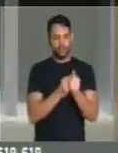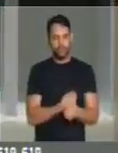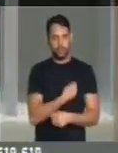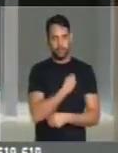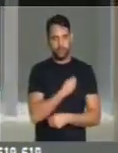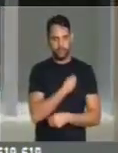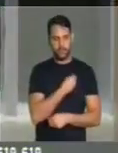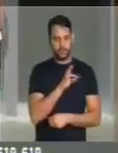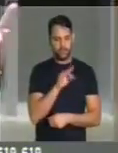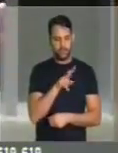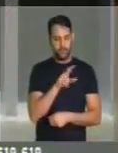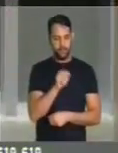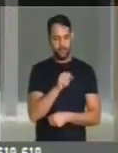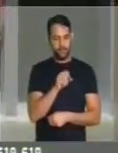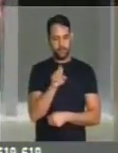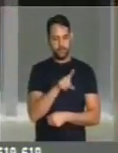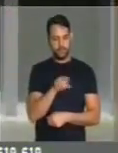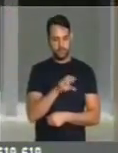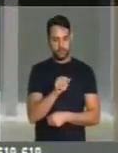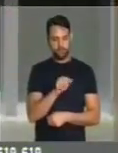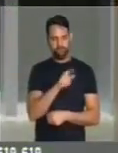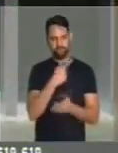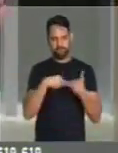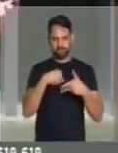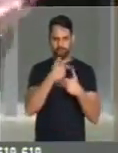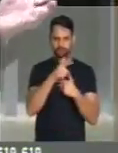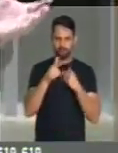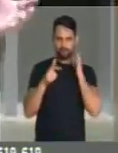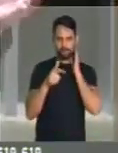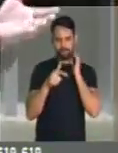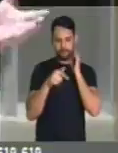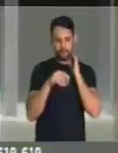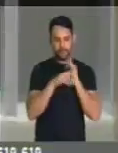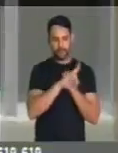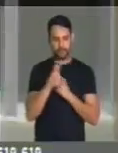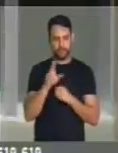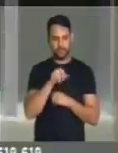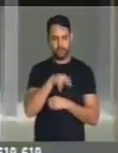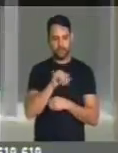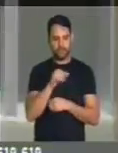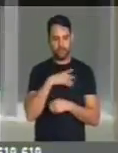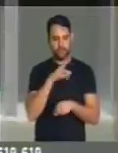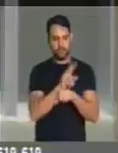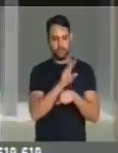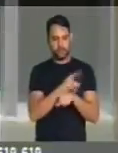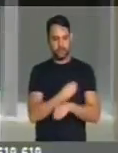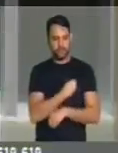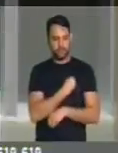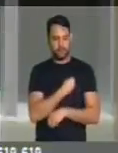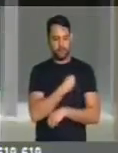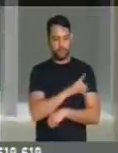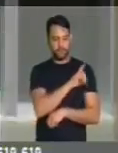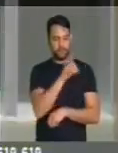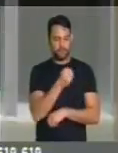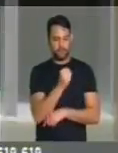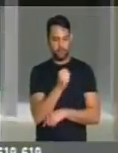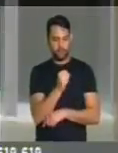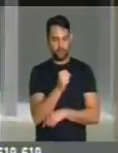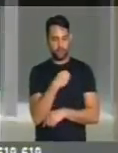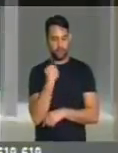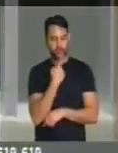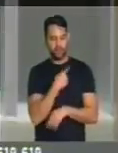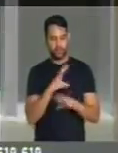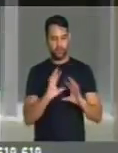Vida, Tiba, Zezé e todos os outros, nessa Semana Nacional em Defesa da Vida. No dia 8,